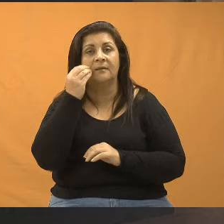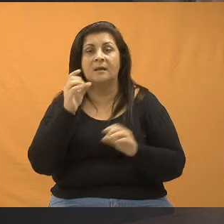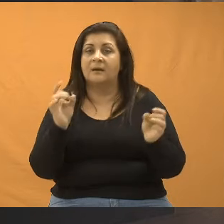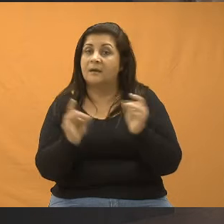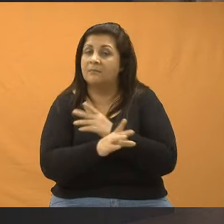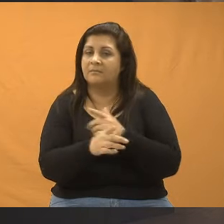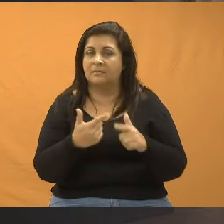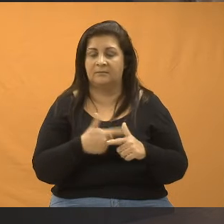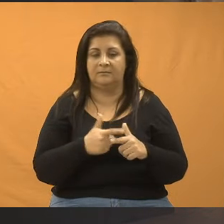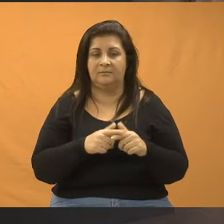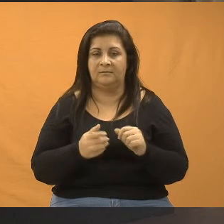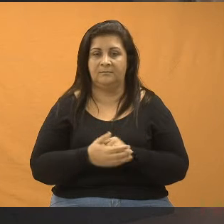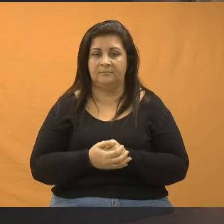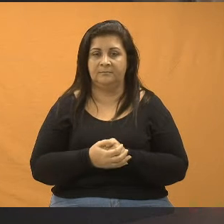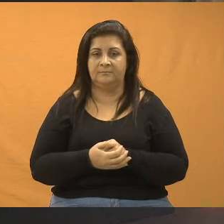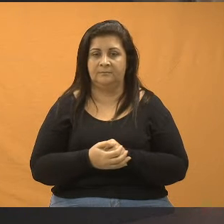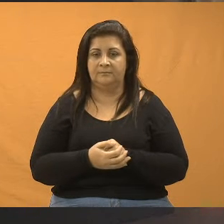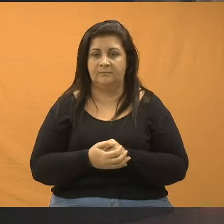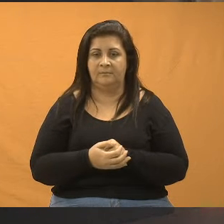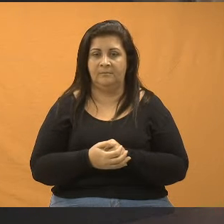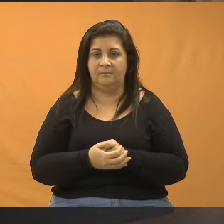problema. Então, eu quero aqui